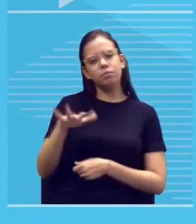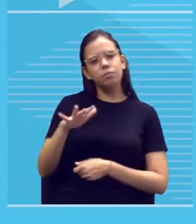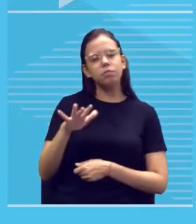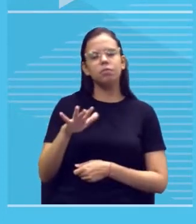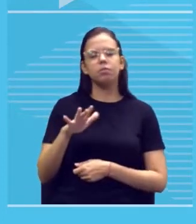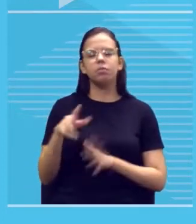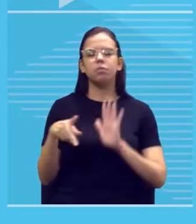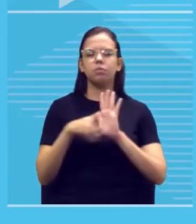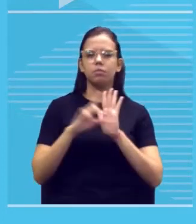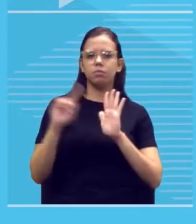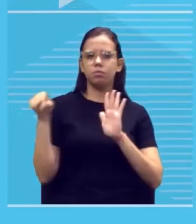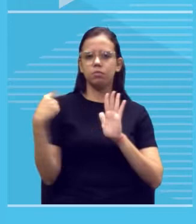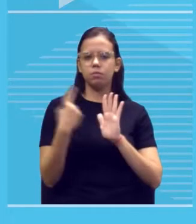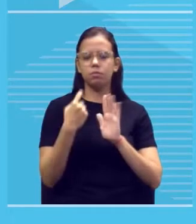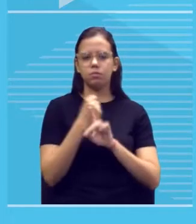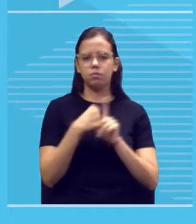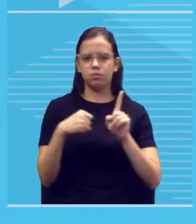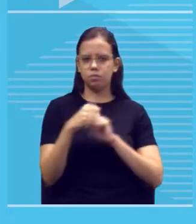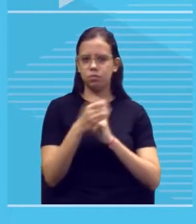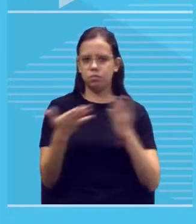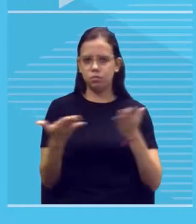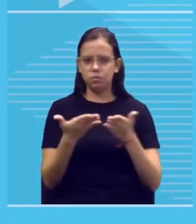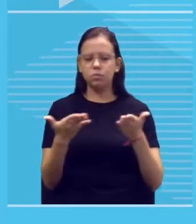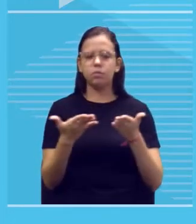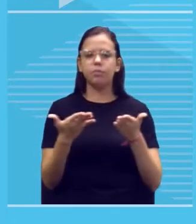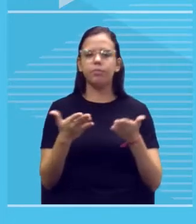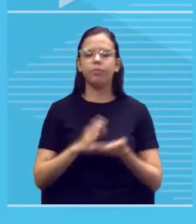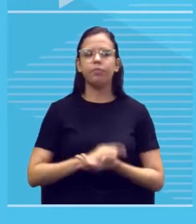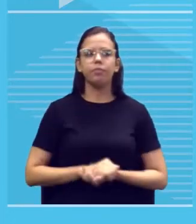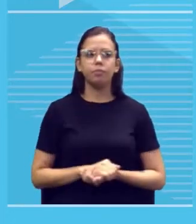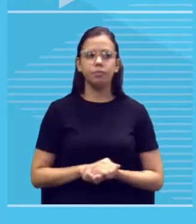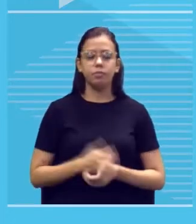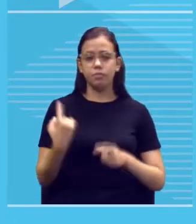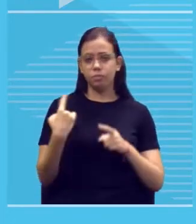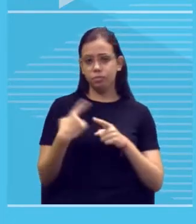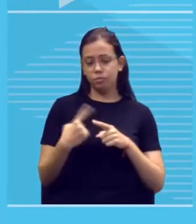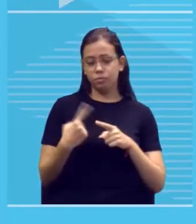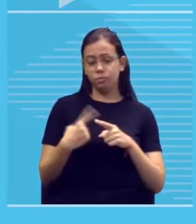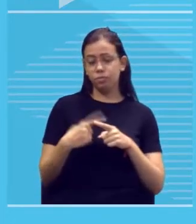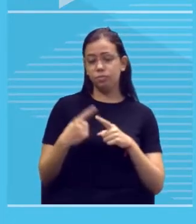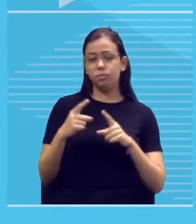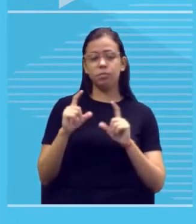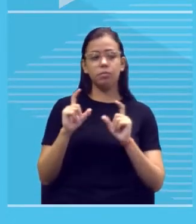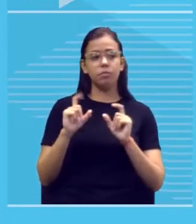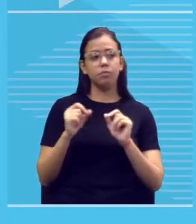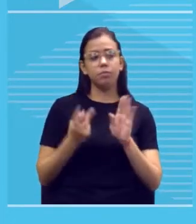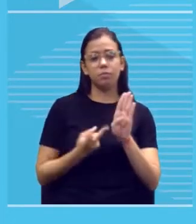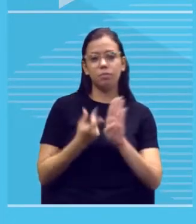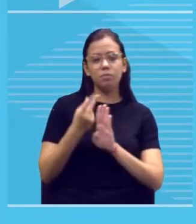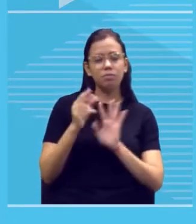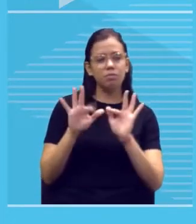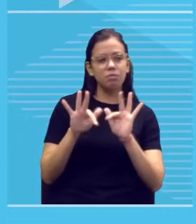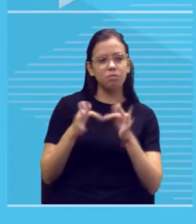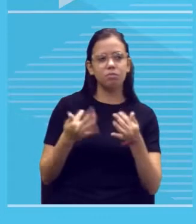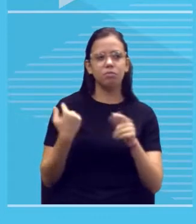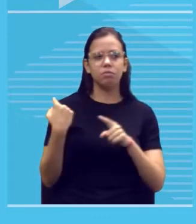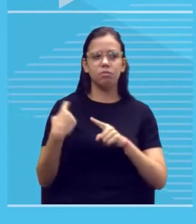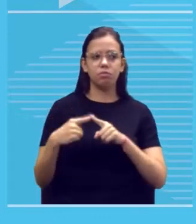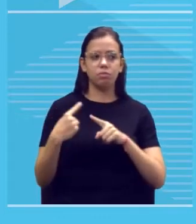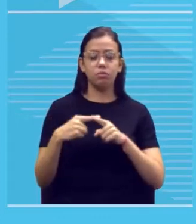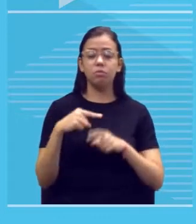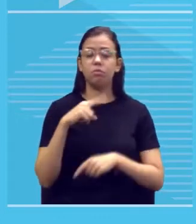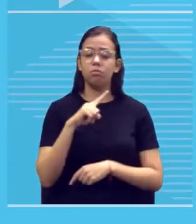atual Por que que é chamado de Pequeno Burguês O que é aquele que apesar de ter